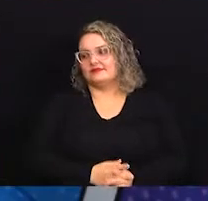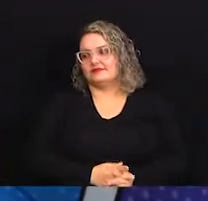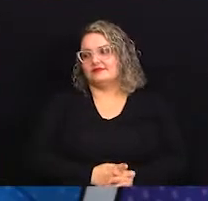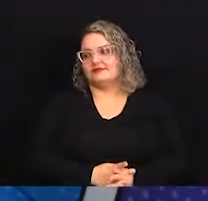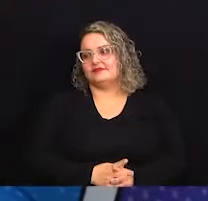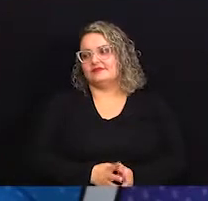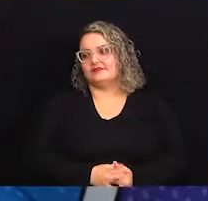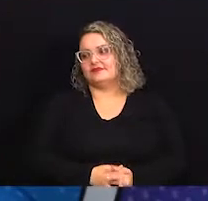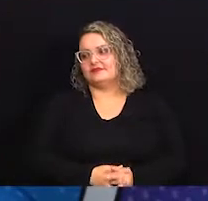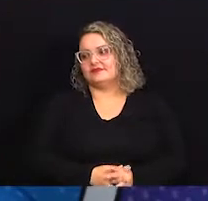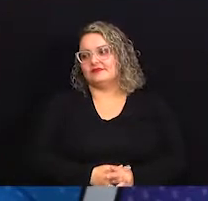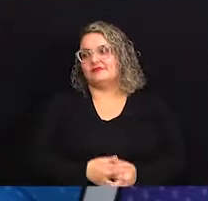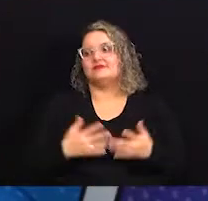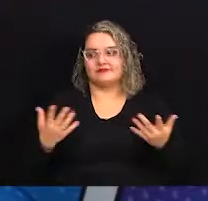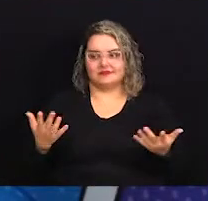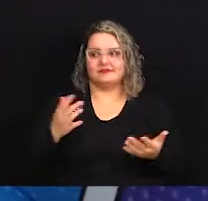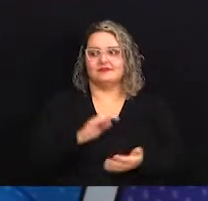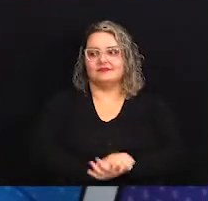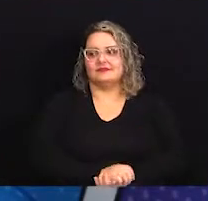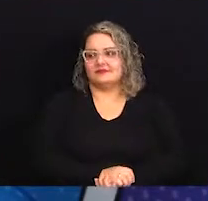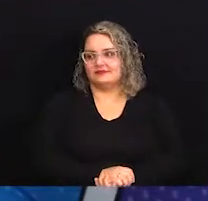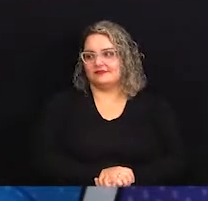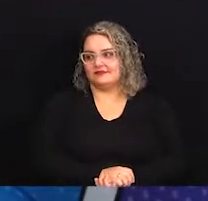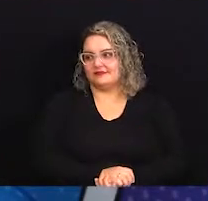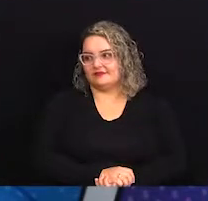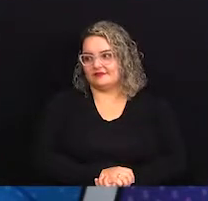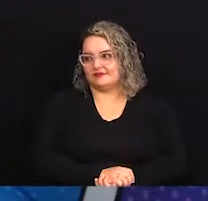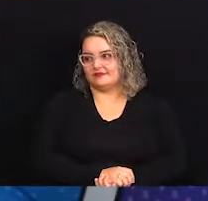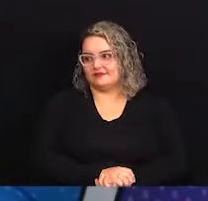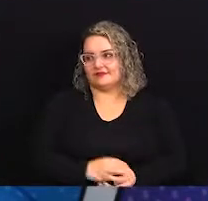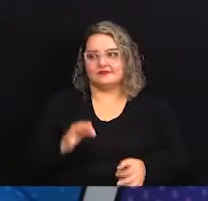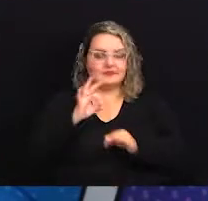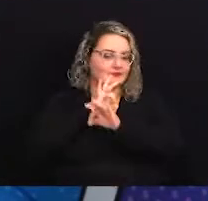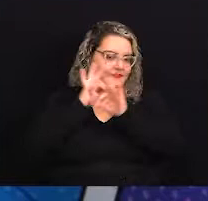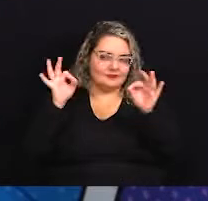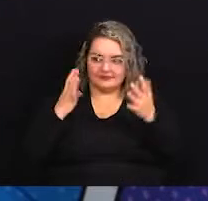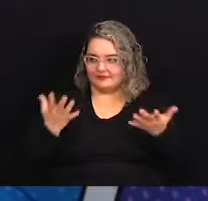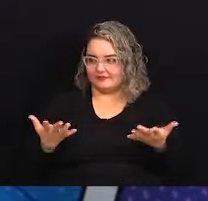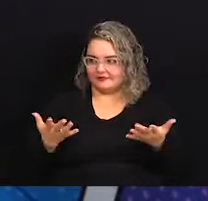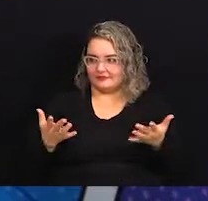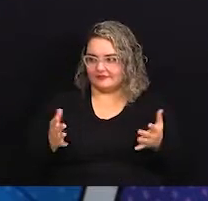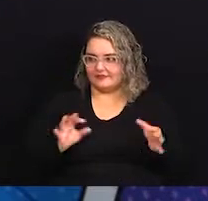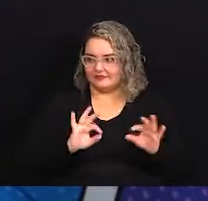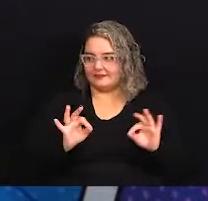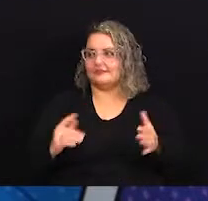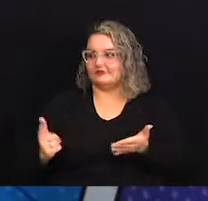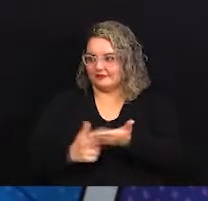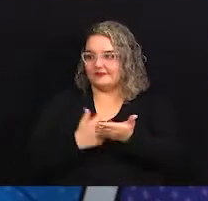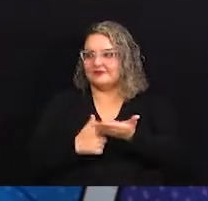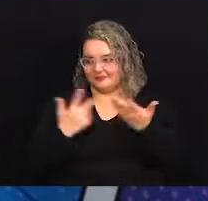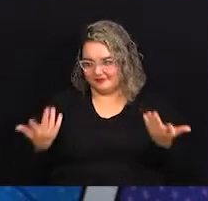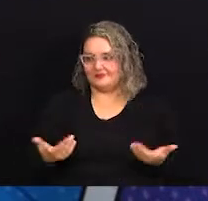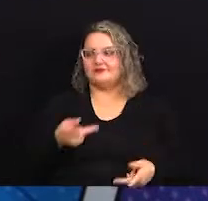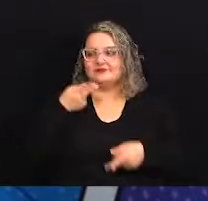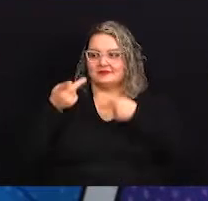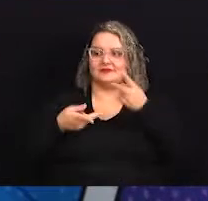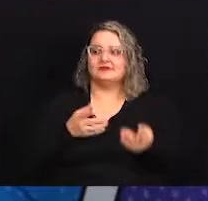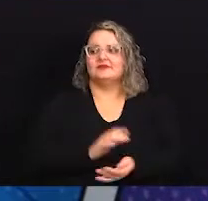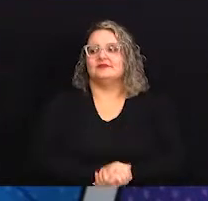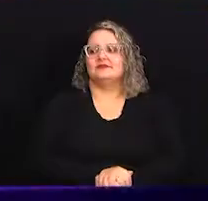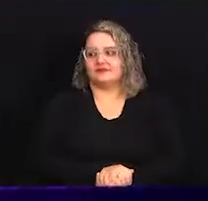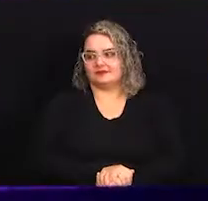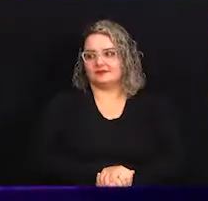né? Tá ótimo, então vamos lá. Você vê como eu sou ótima marqueteira de mim mesma, não tô com os livros aqui, mas eu vou falar